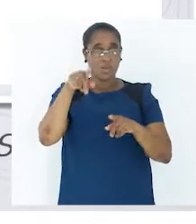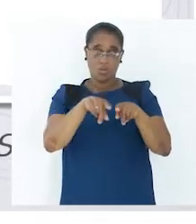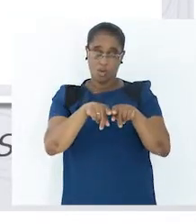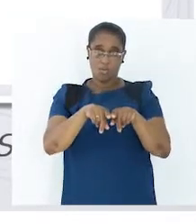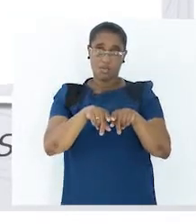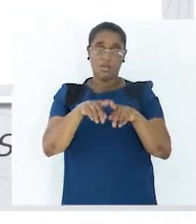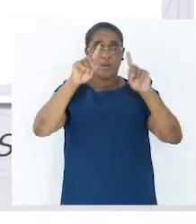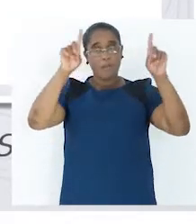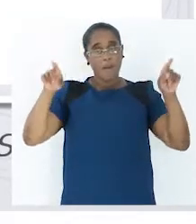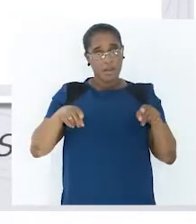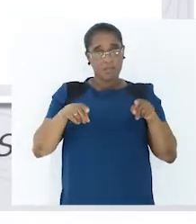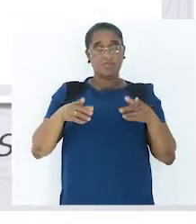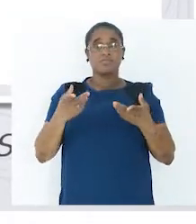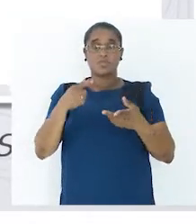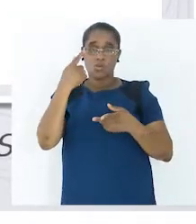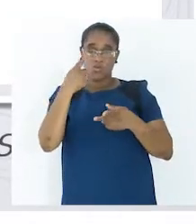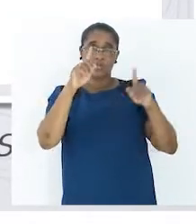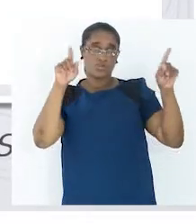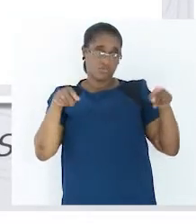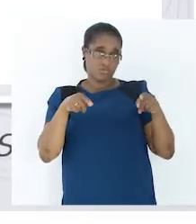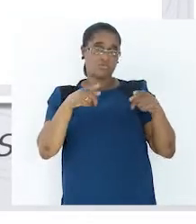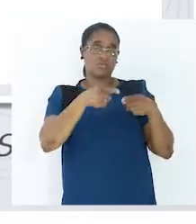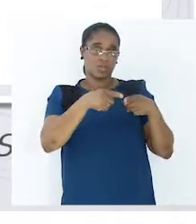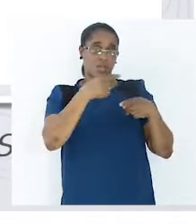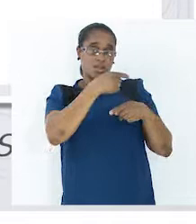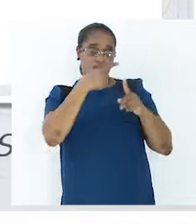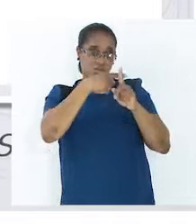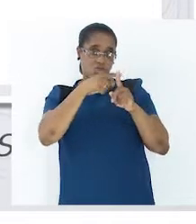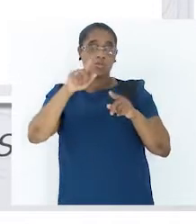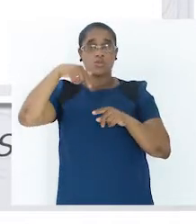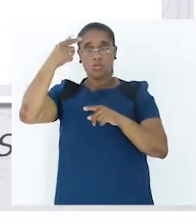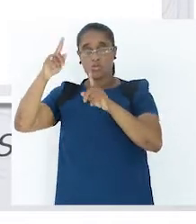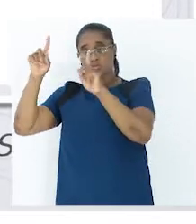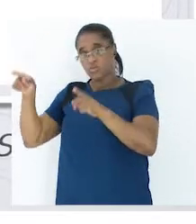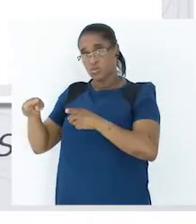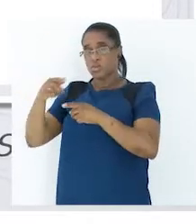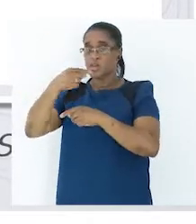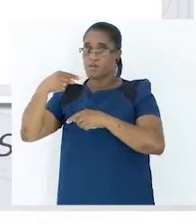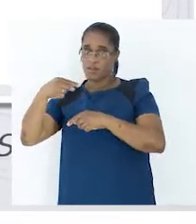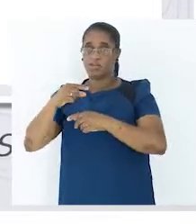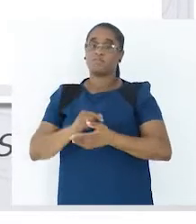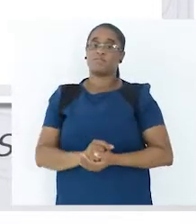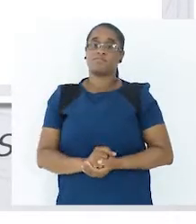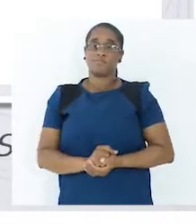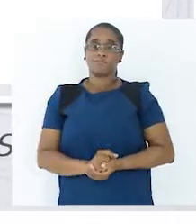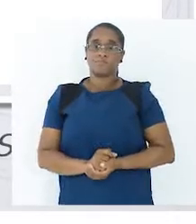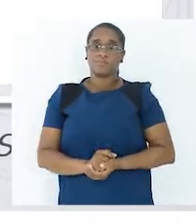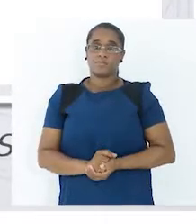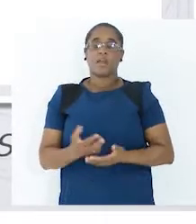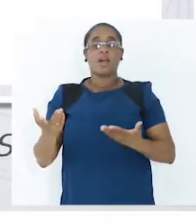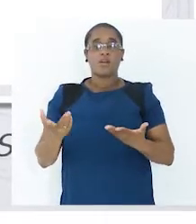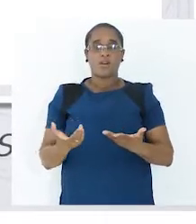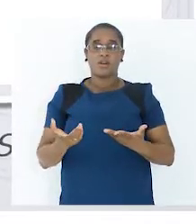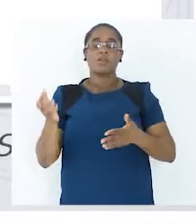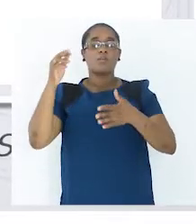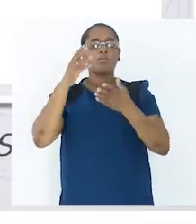num parênteses está a soma, no outro está uma diferença. Na multiplicação